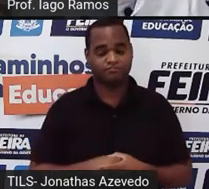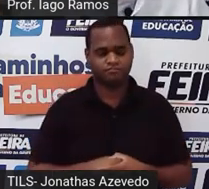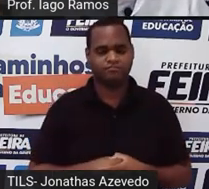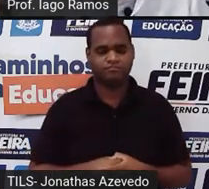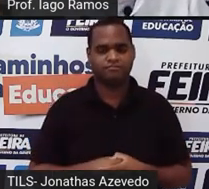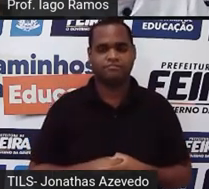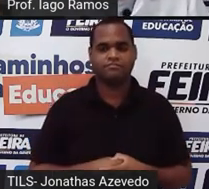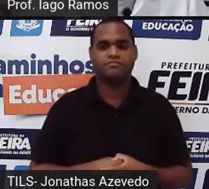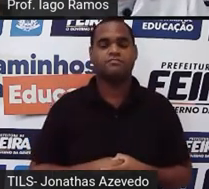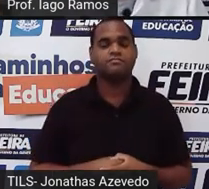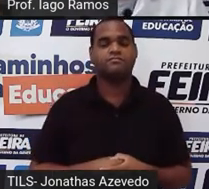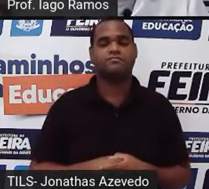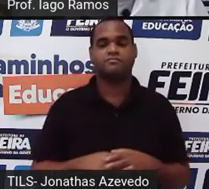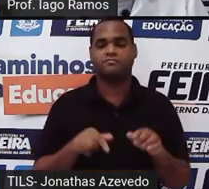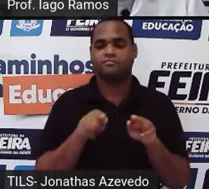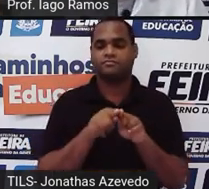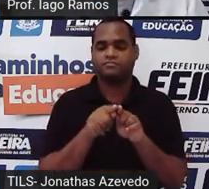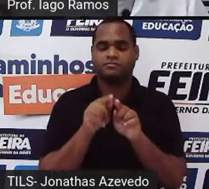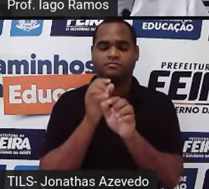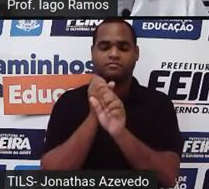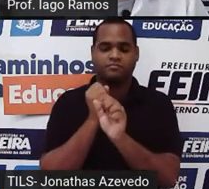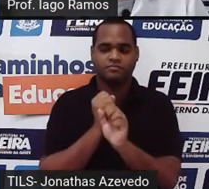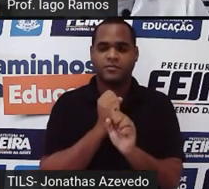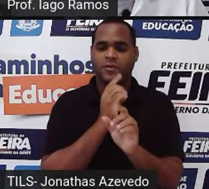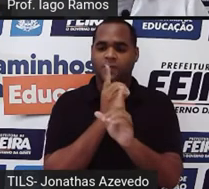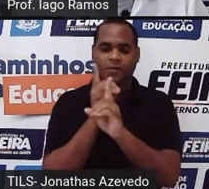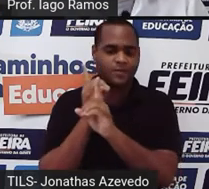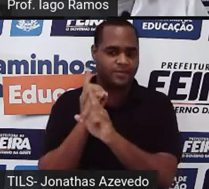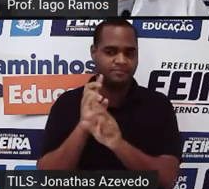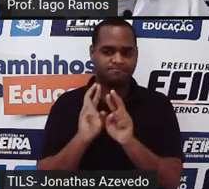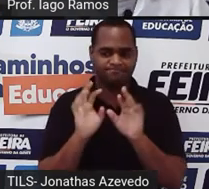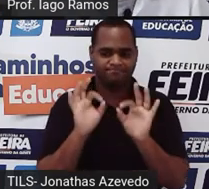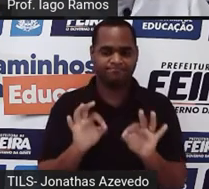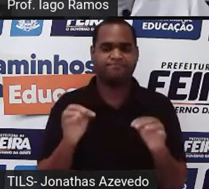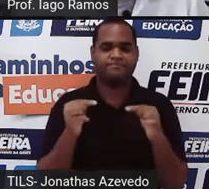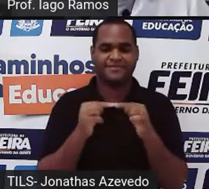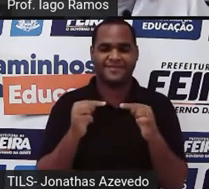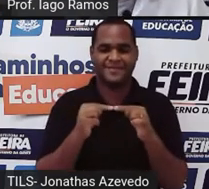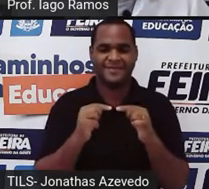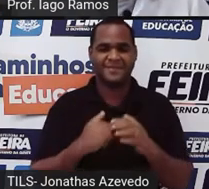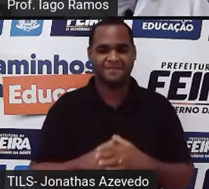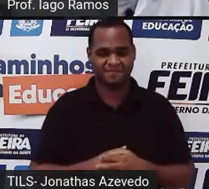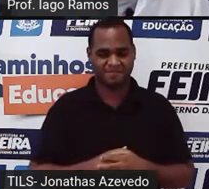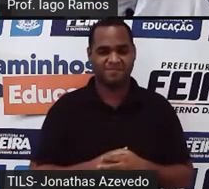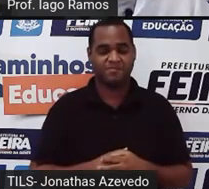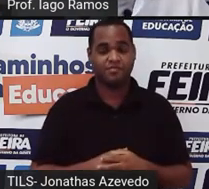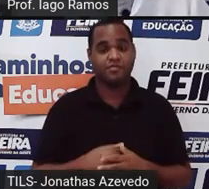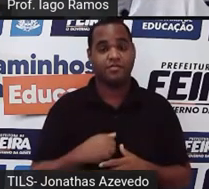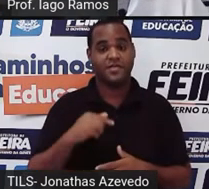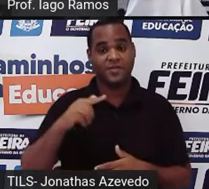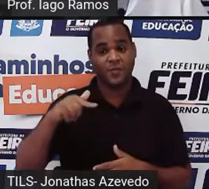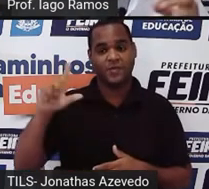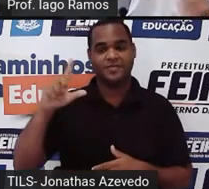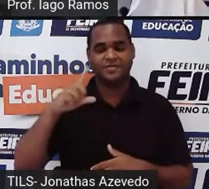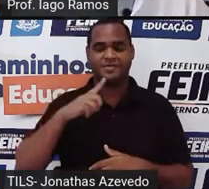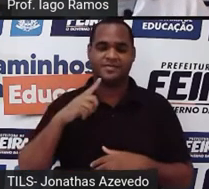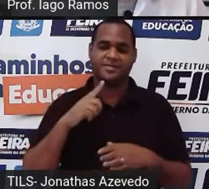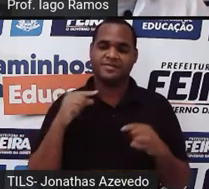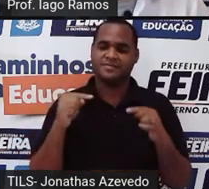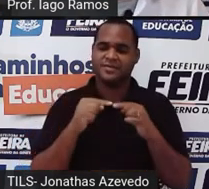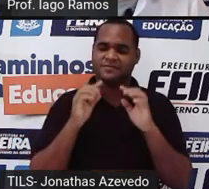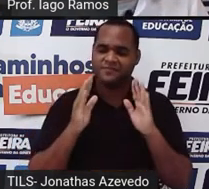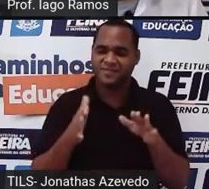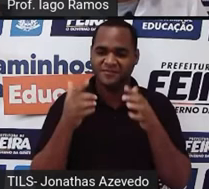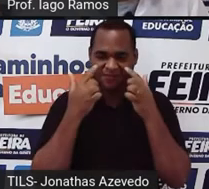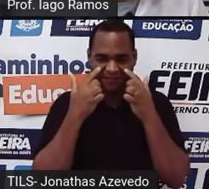faz, né, o cálculo e encontra o resultado, tá bom? Bom, além de tudo isso que a gente já